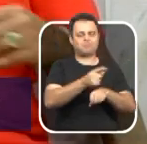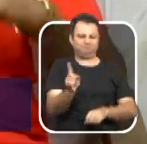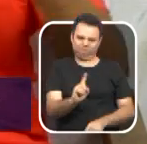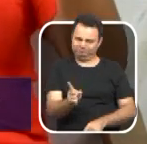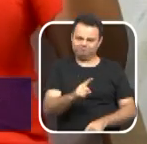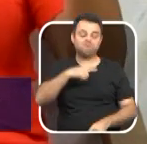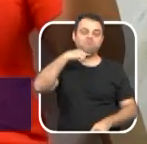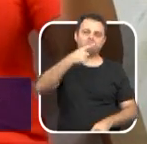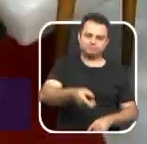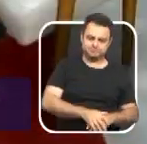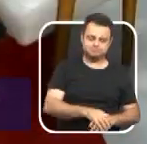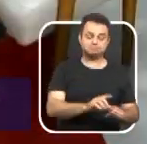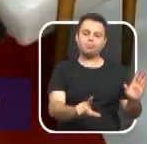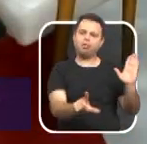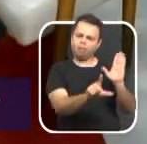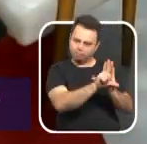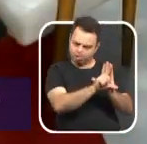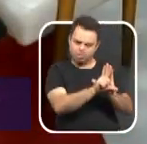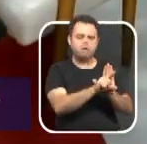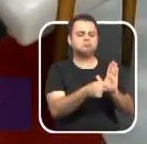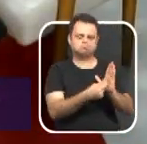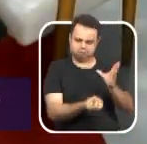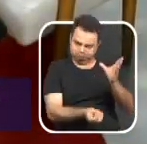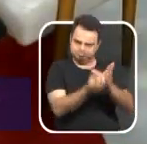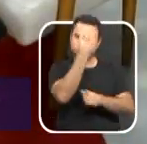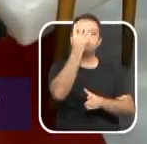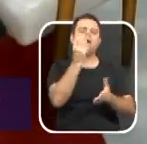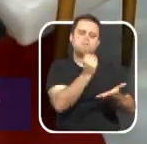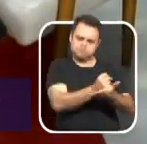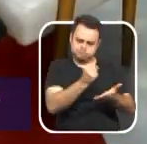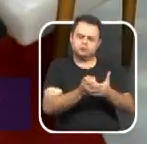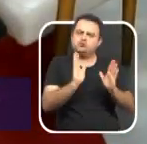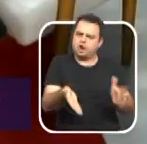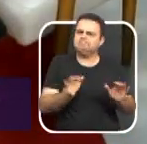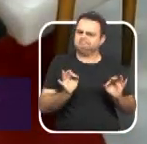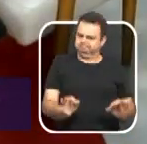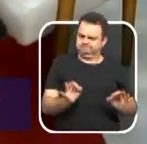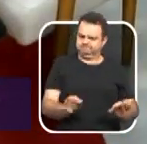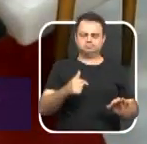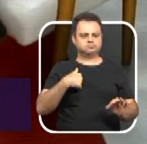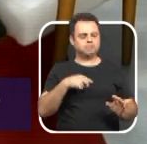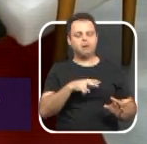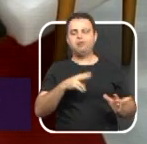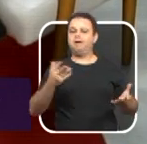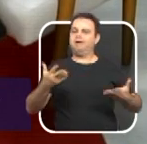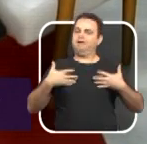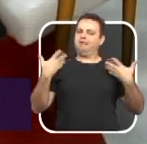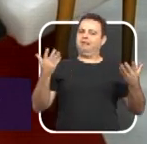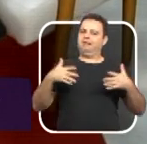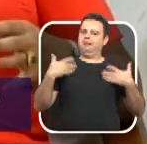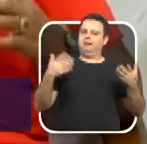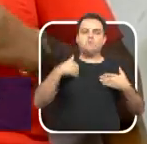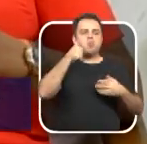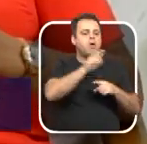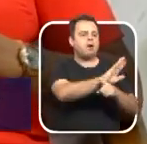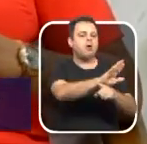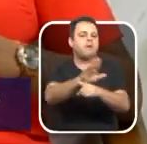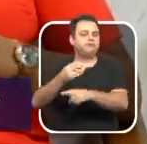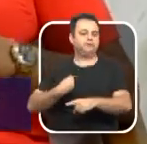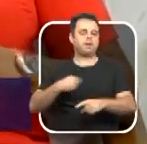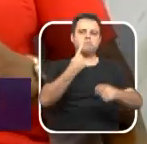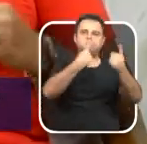que nós estamos mudando vidas, né? Porque o nosso mandato tem esse perfil de produzir leis,